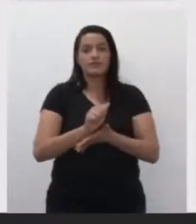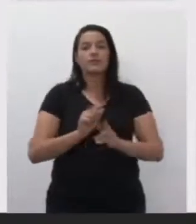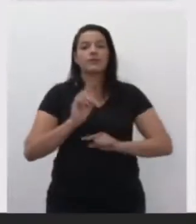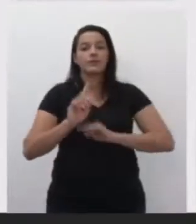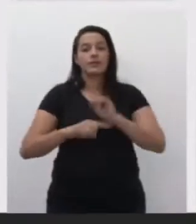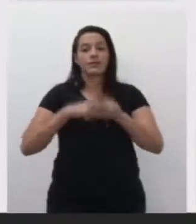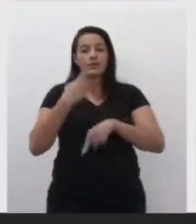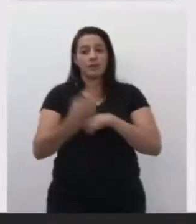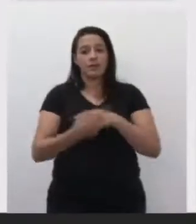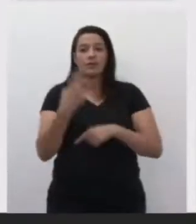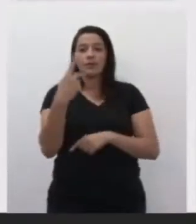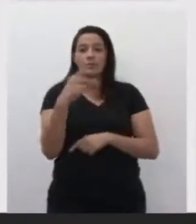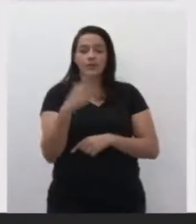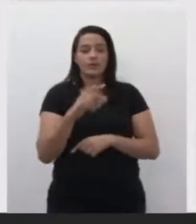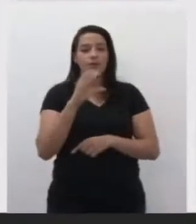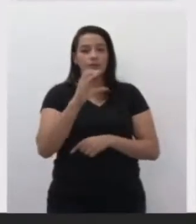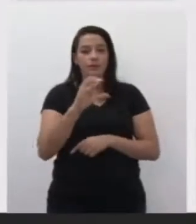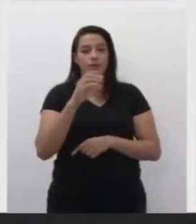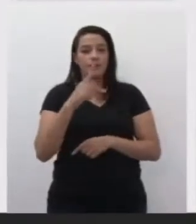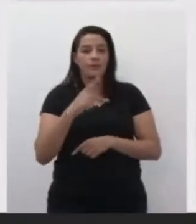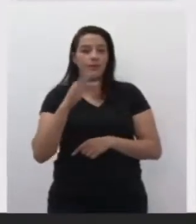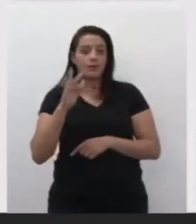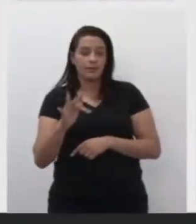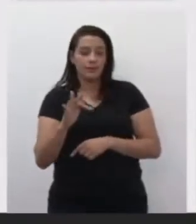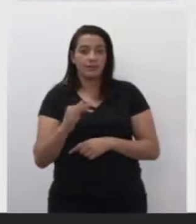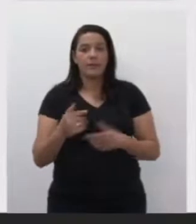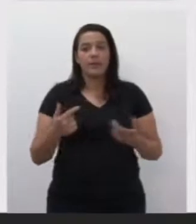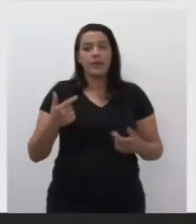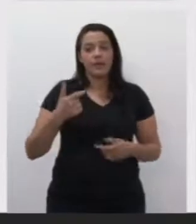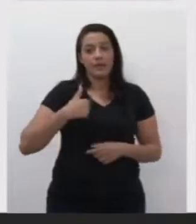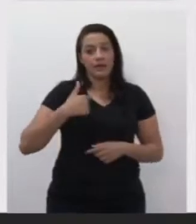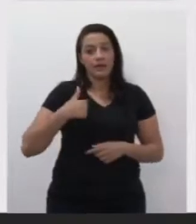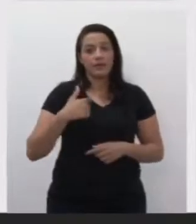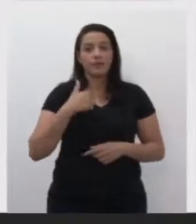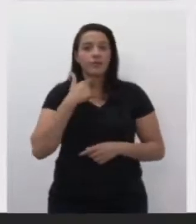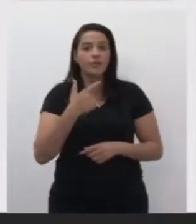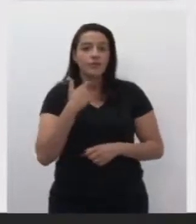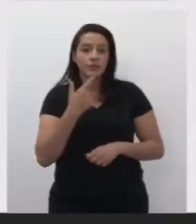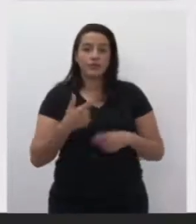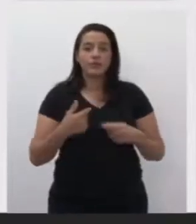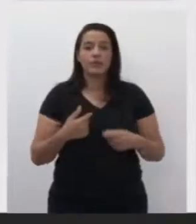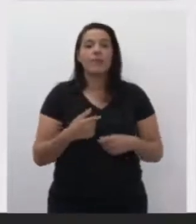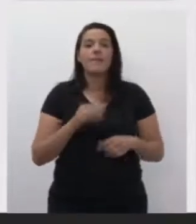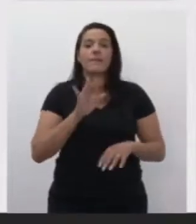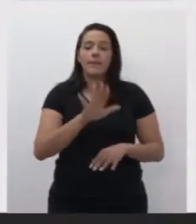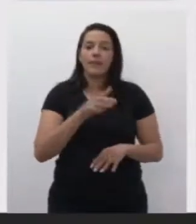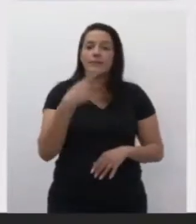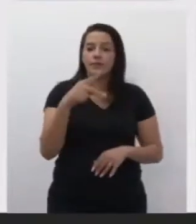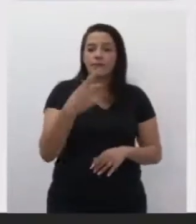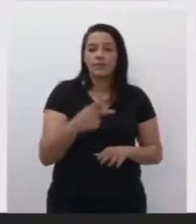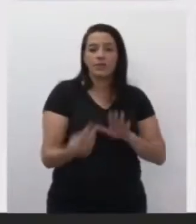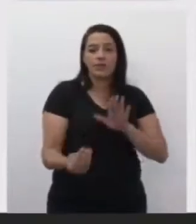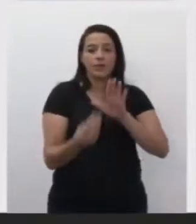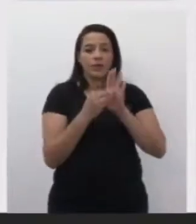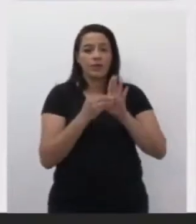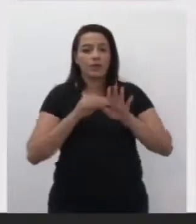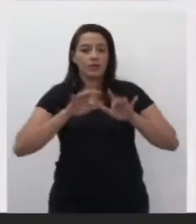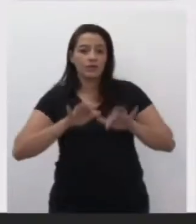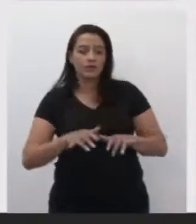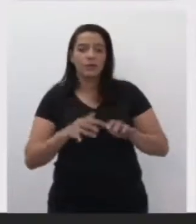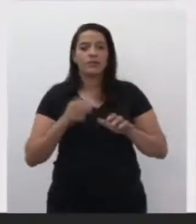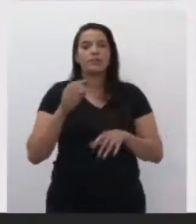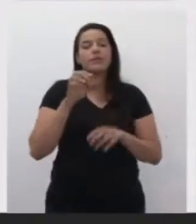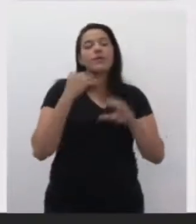vai botar o seu CPF. Para mim não vai funcionar porque eu já tenho cadastro no Descomplica. Mas você colocou o teu e-mail, confirma o seu